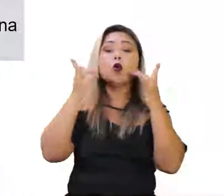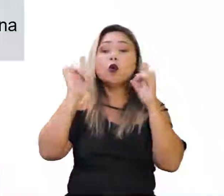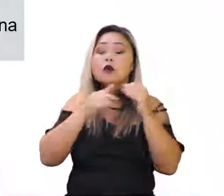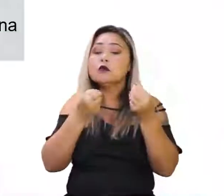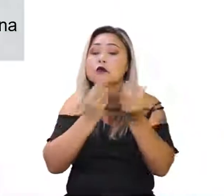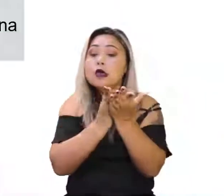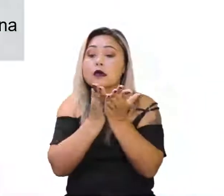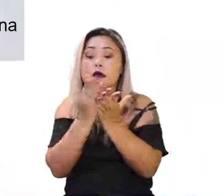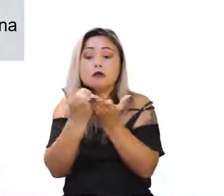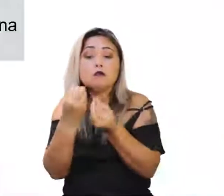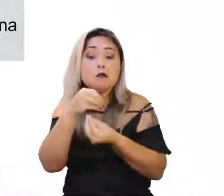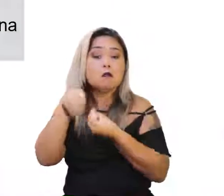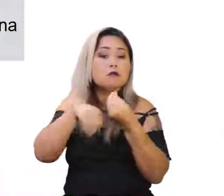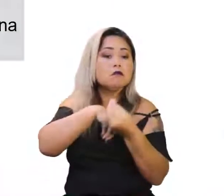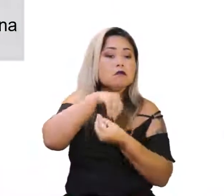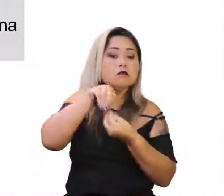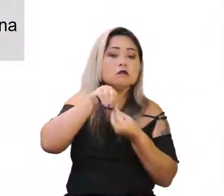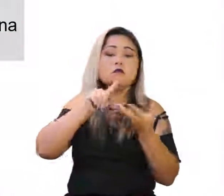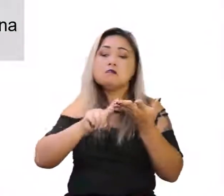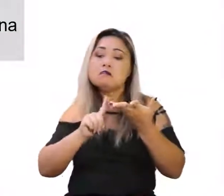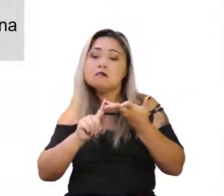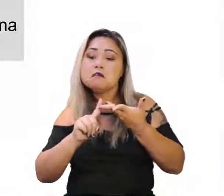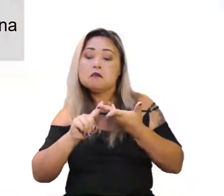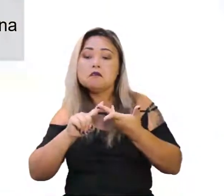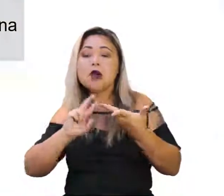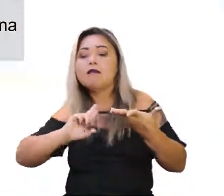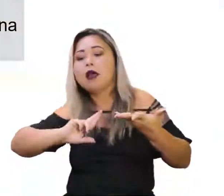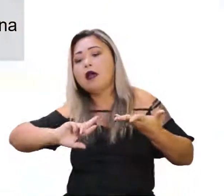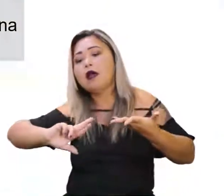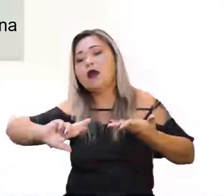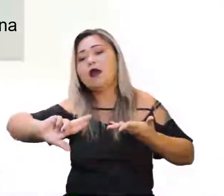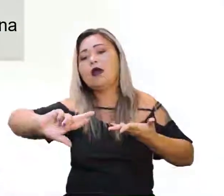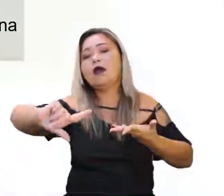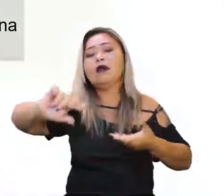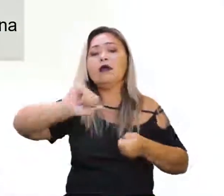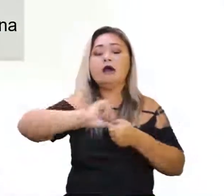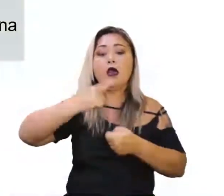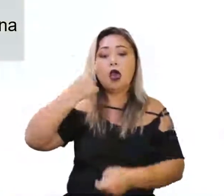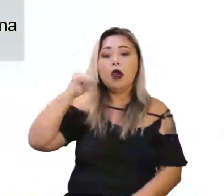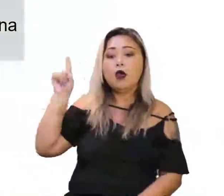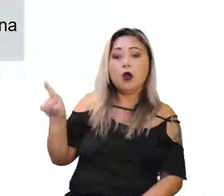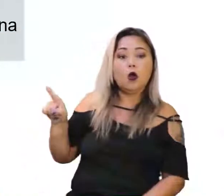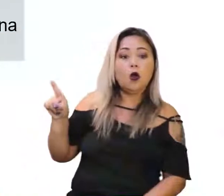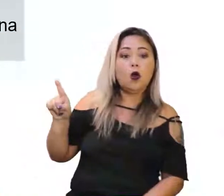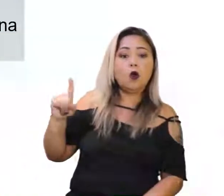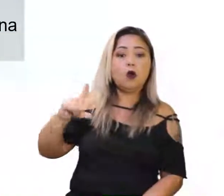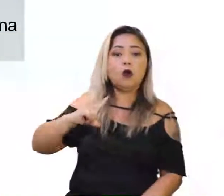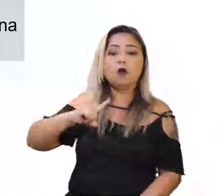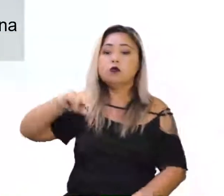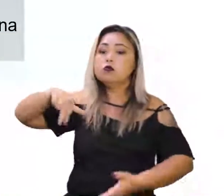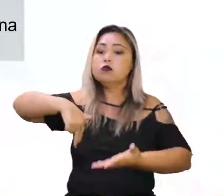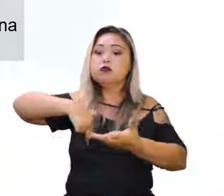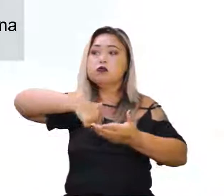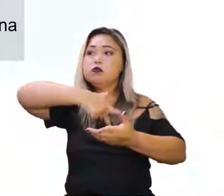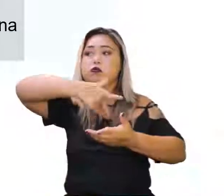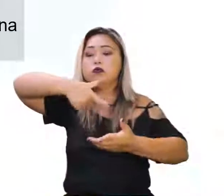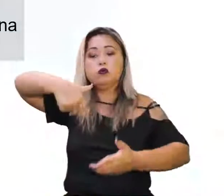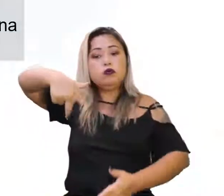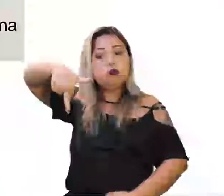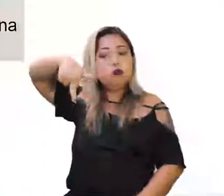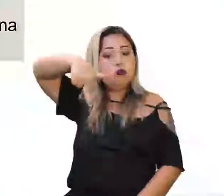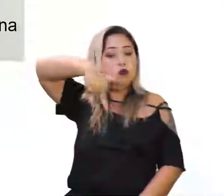são formas híbridas, múltiplas e diversas. Como nós estamos vendo aí, os bailarinos